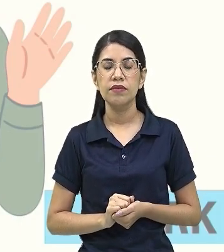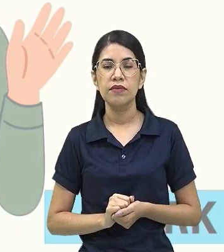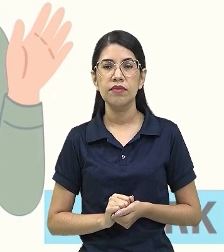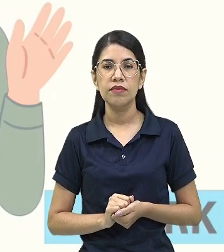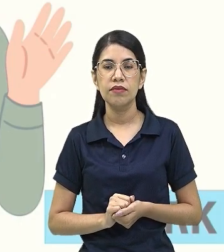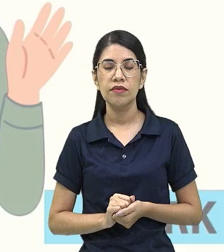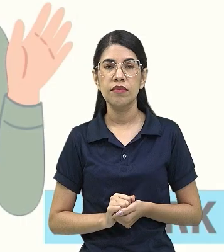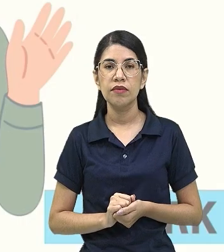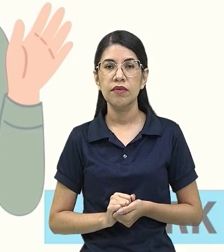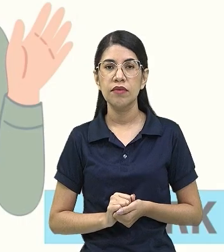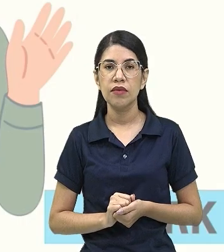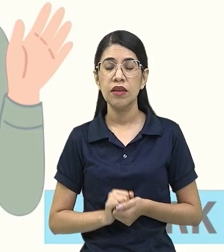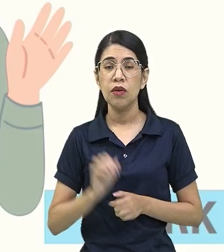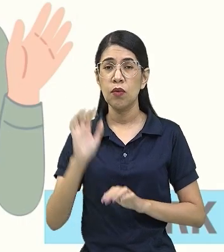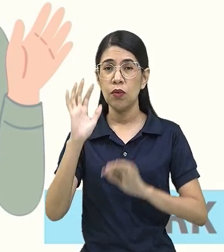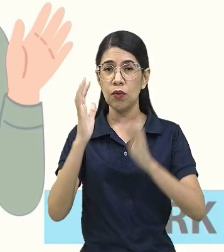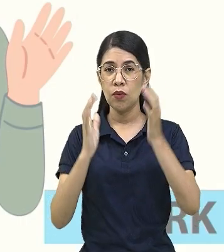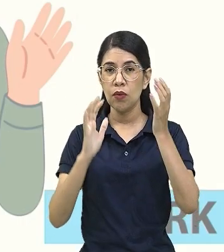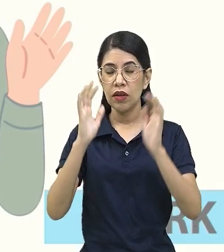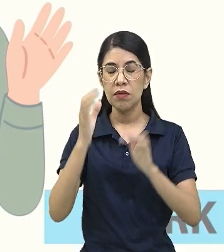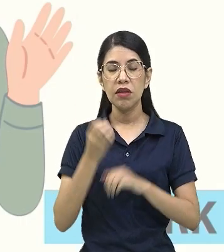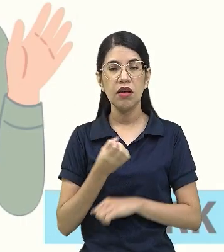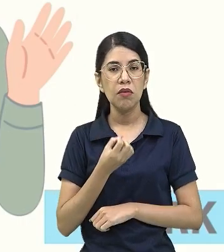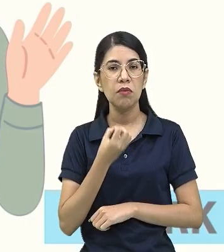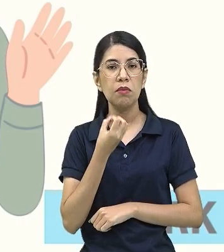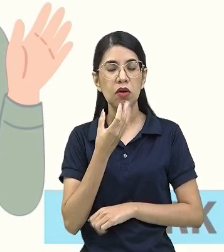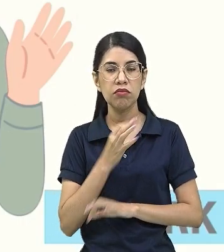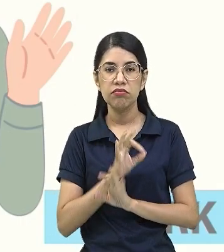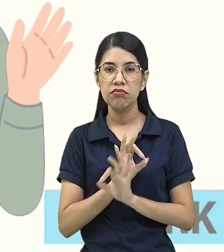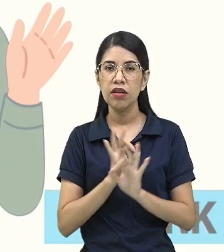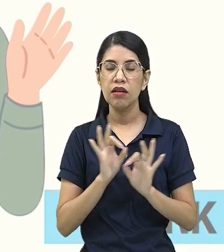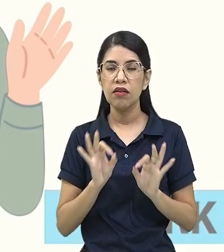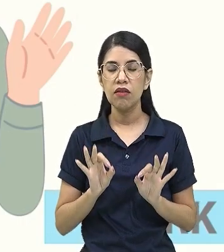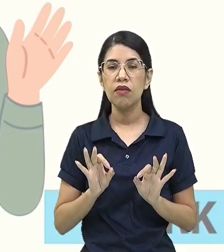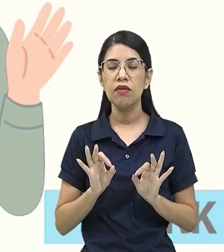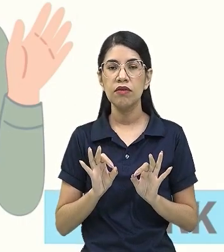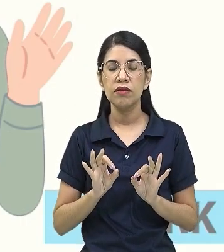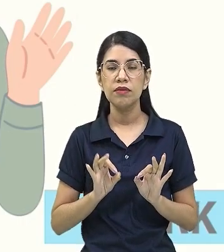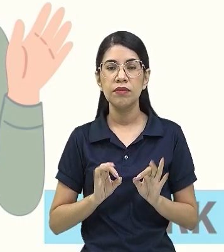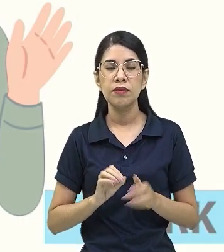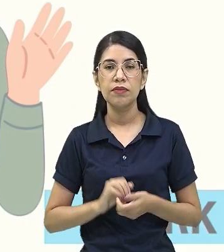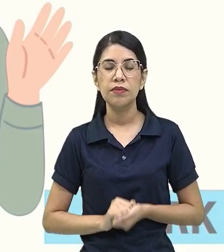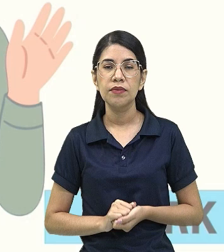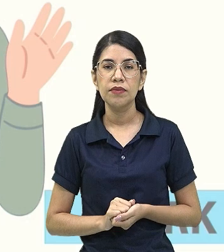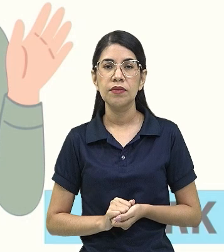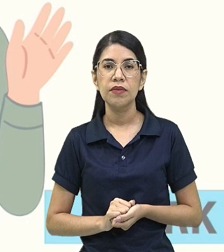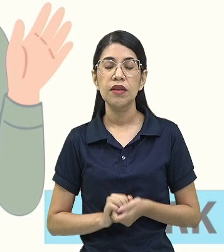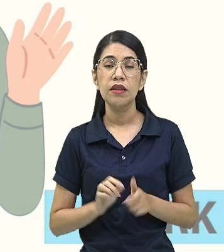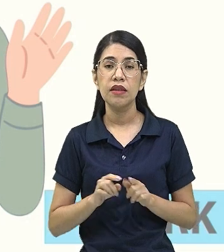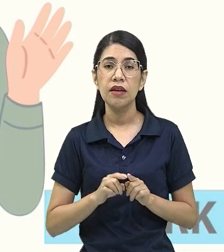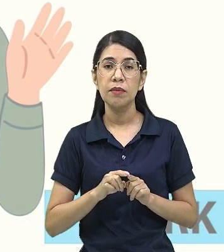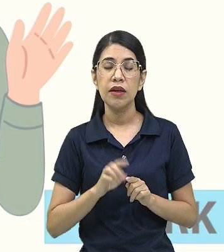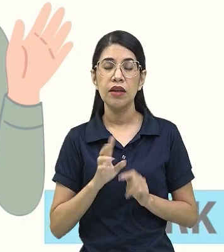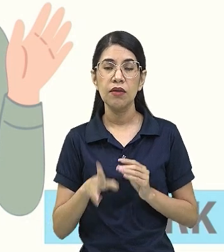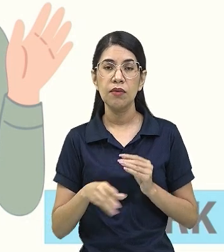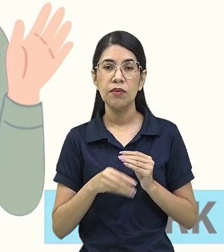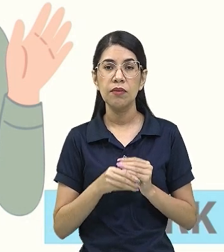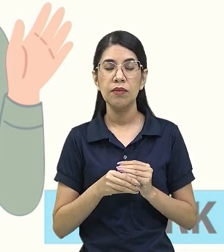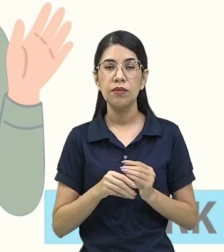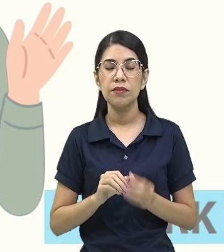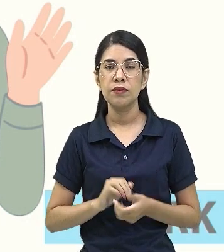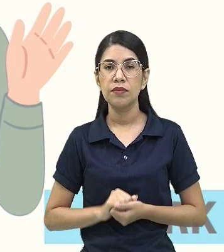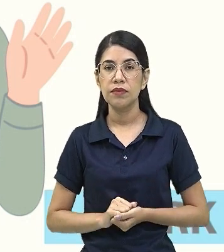O clima estava tão agradável, né? Estava tão agradável. E aí ele diz, I